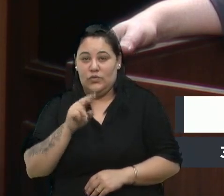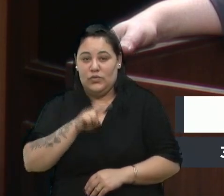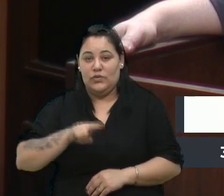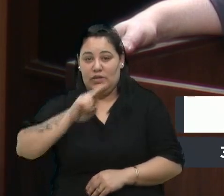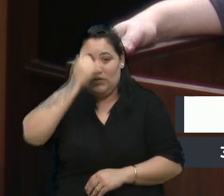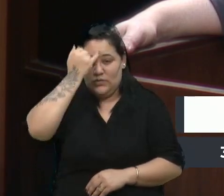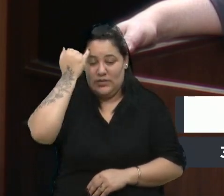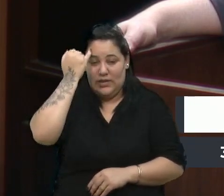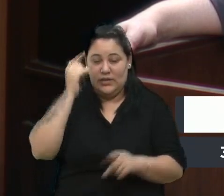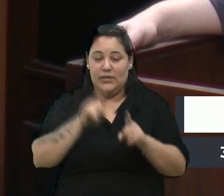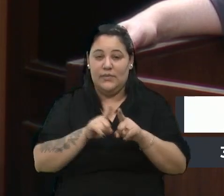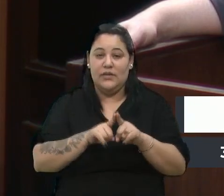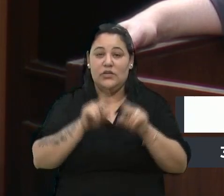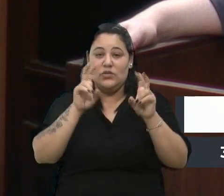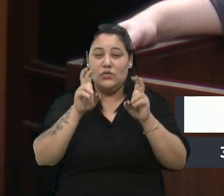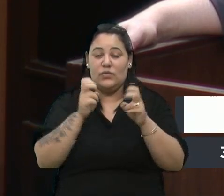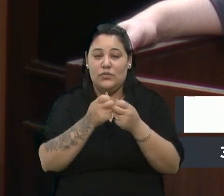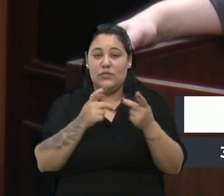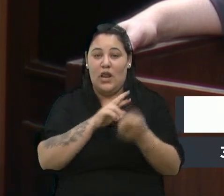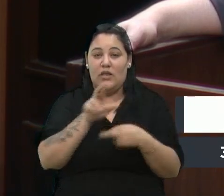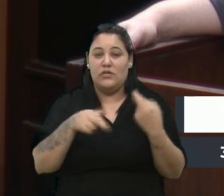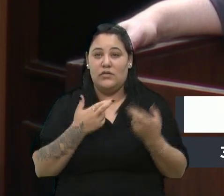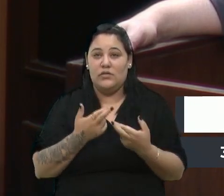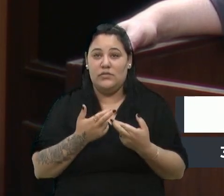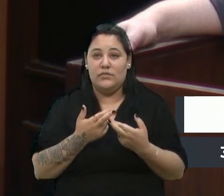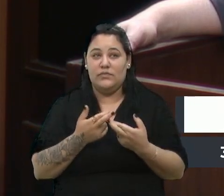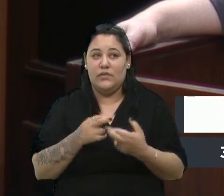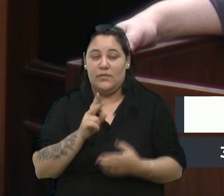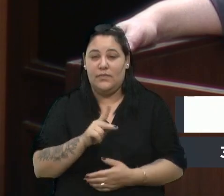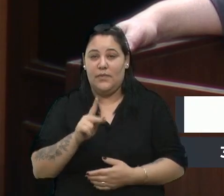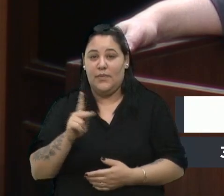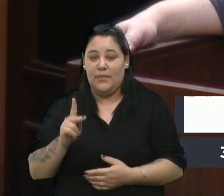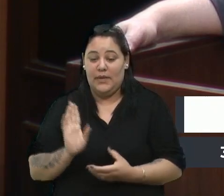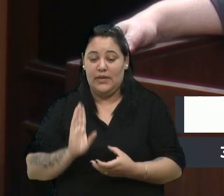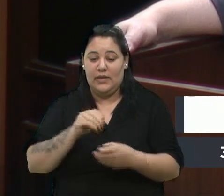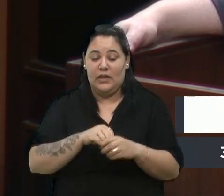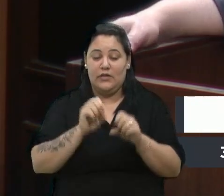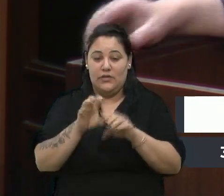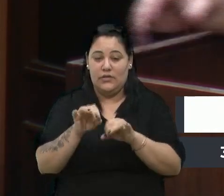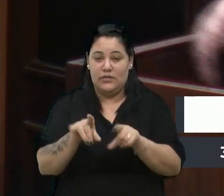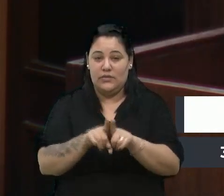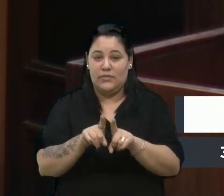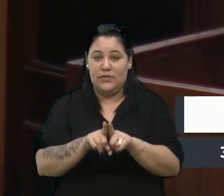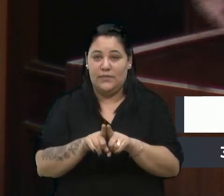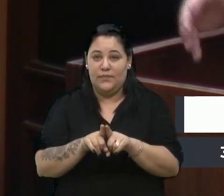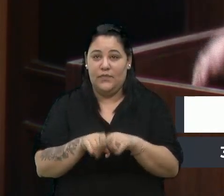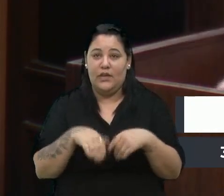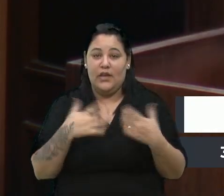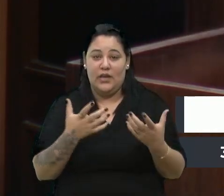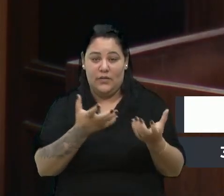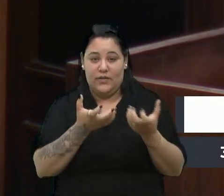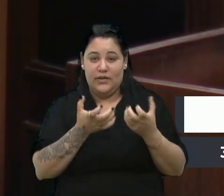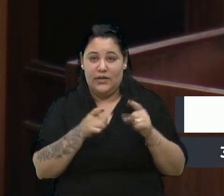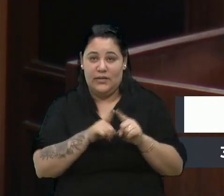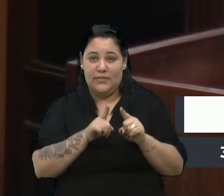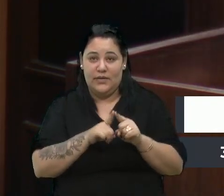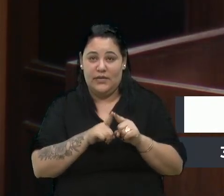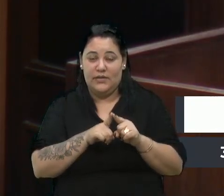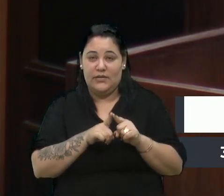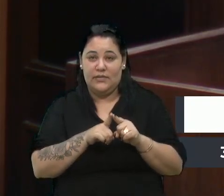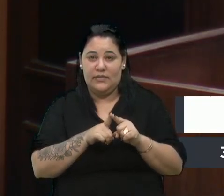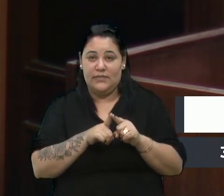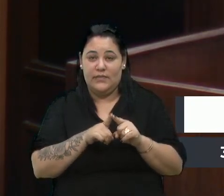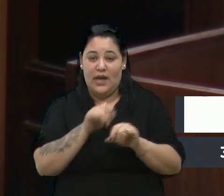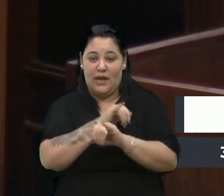Ambrós, sobre a questão das PPPs na educação. E aí eu queria, né, aqui repassar para os